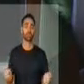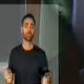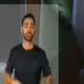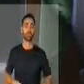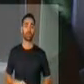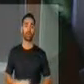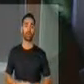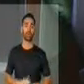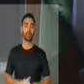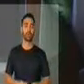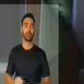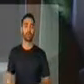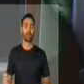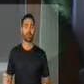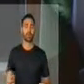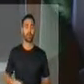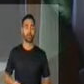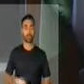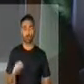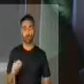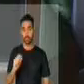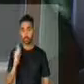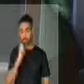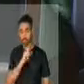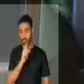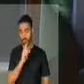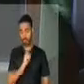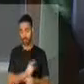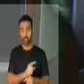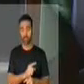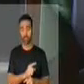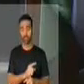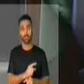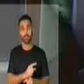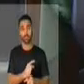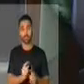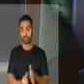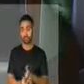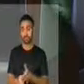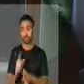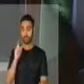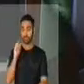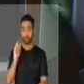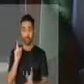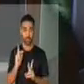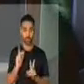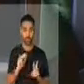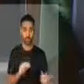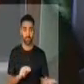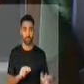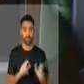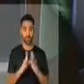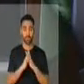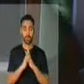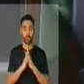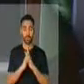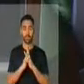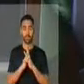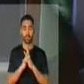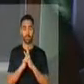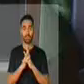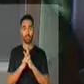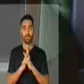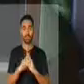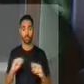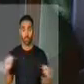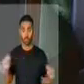foi dito aqui, de ter um diagnóstico precoce. A cura é quase